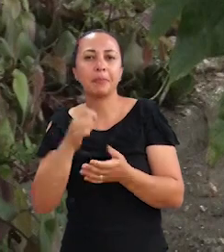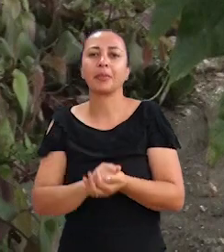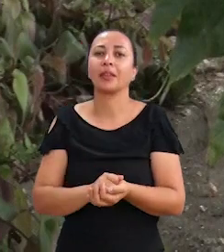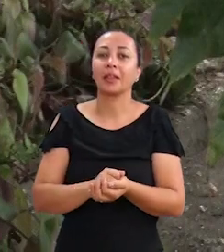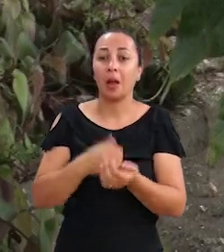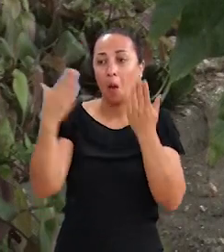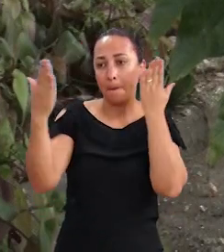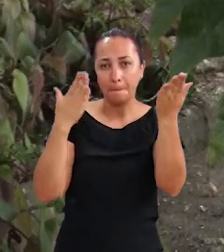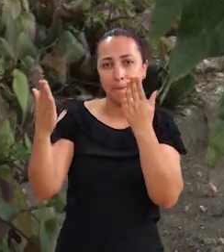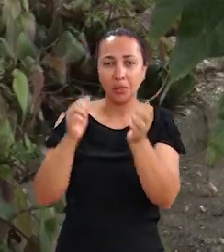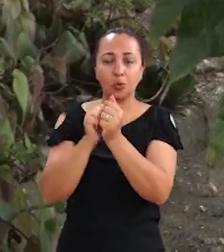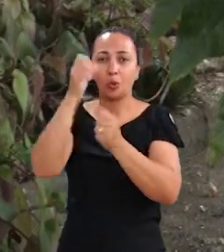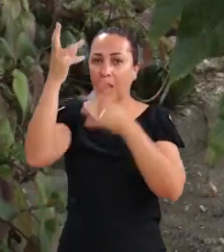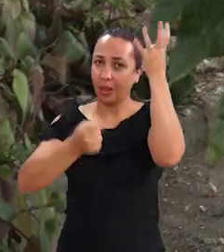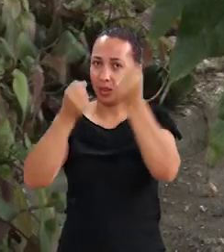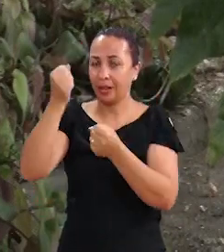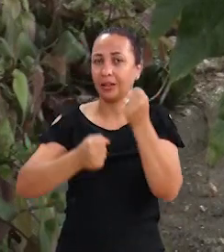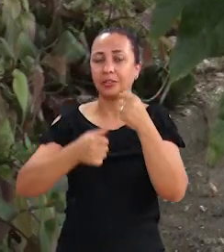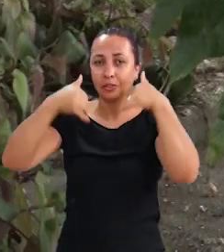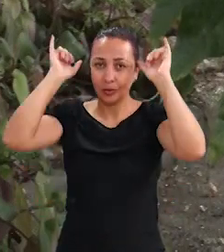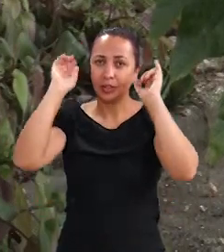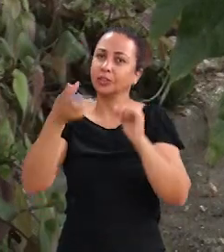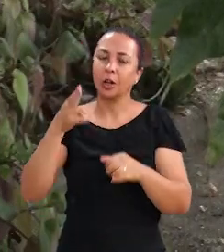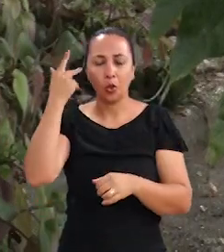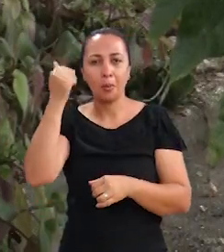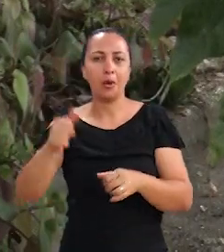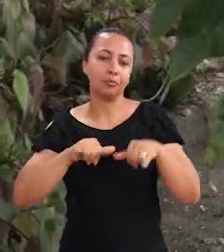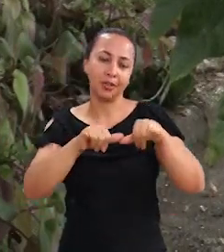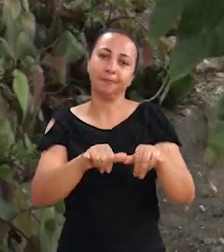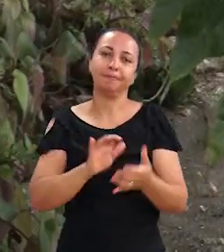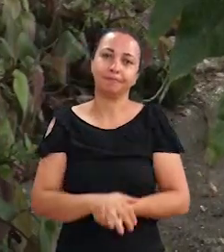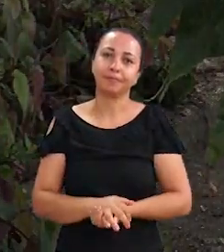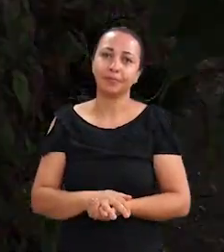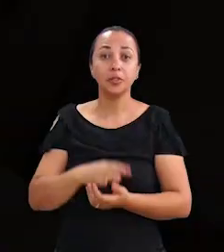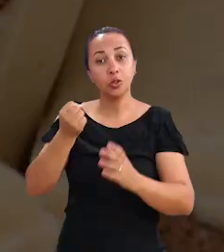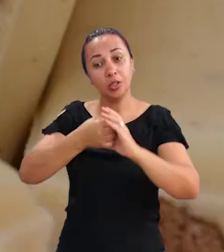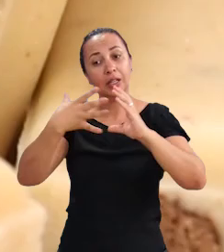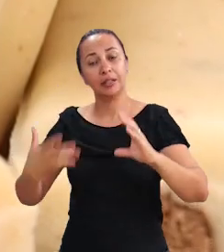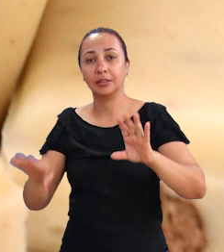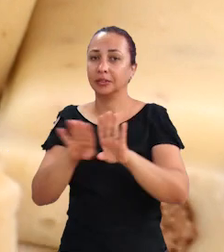do mercado. Né? E outros aspectos também, tanto no aspecto